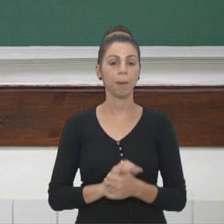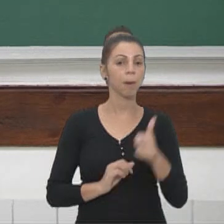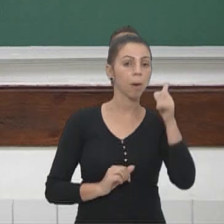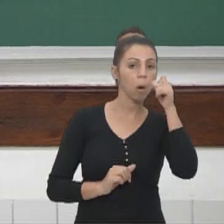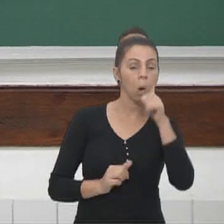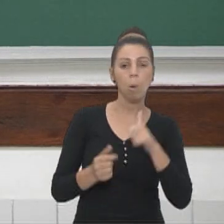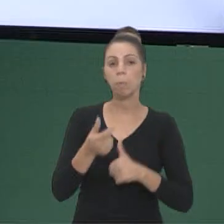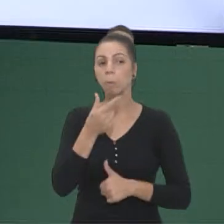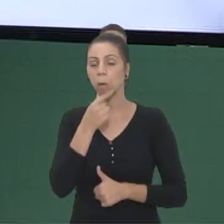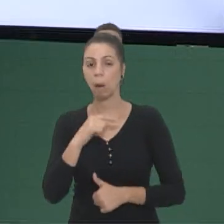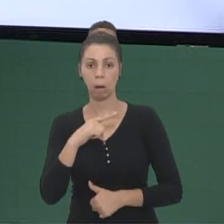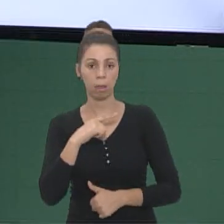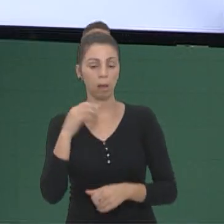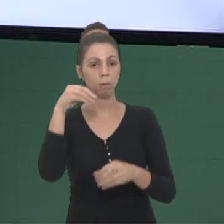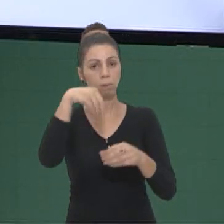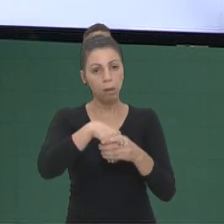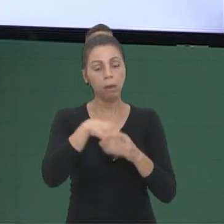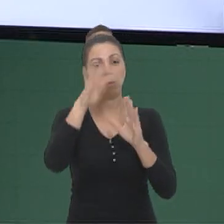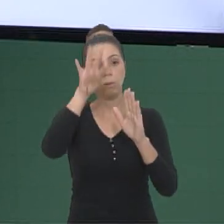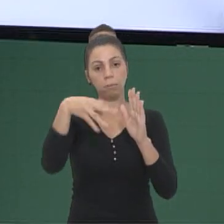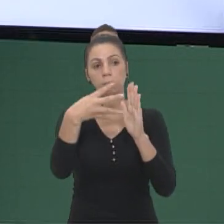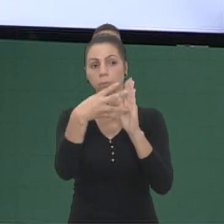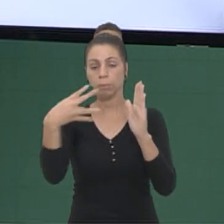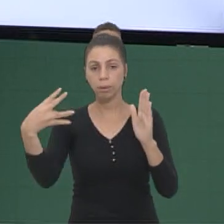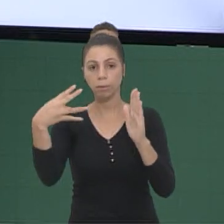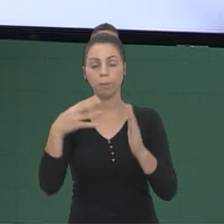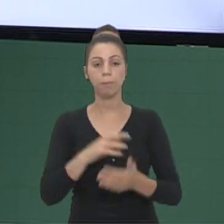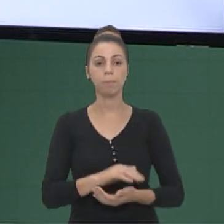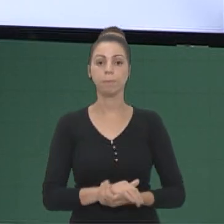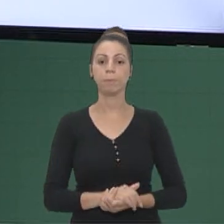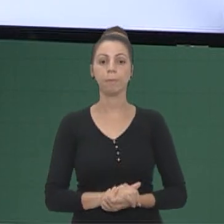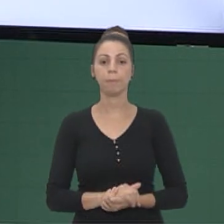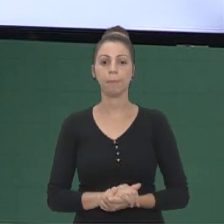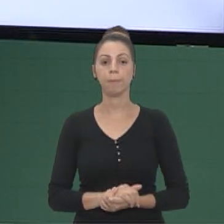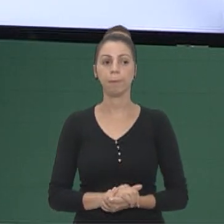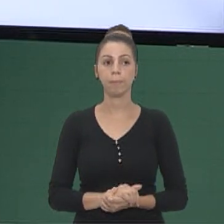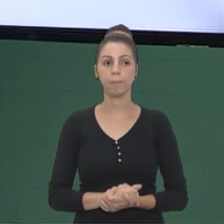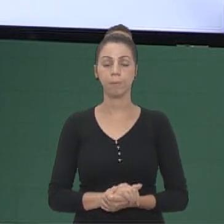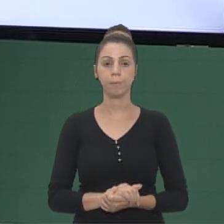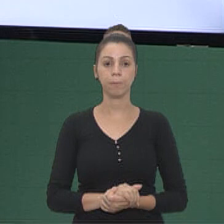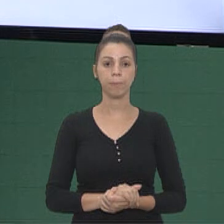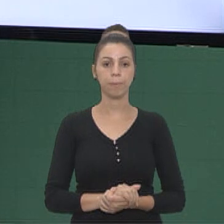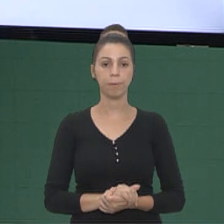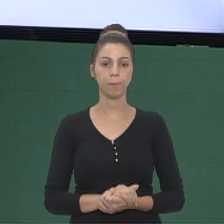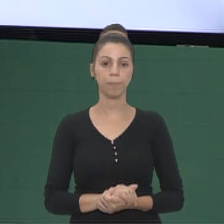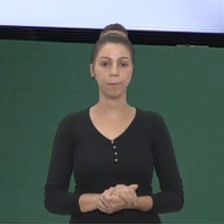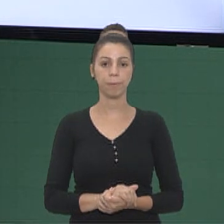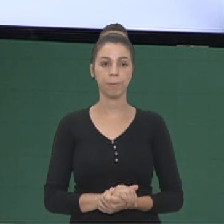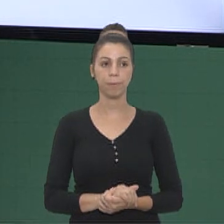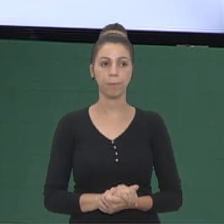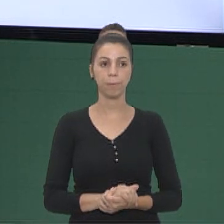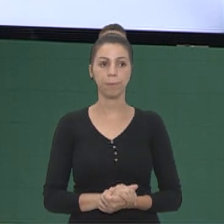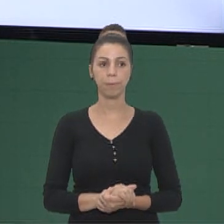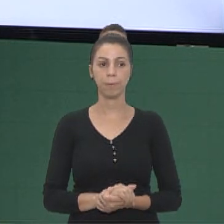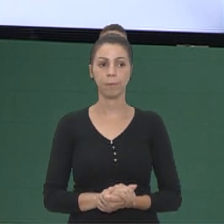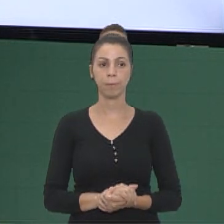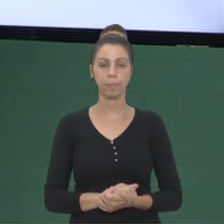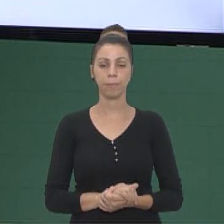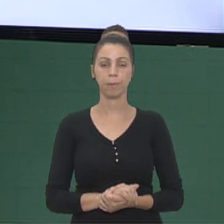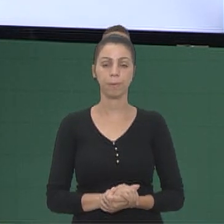feminino. Terceira do plural, plural de ele, ellos. Plural para ele, elias. E o plural de